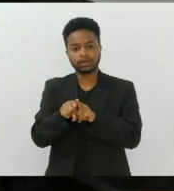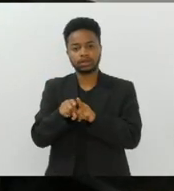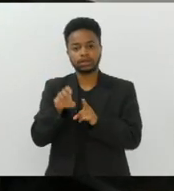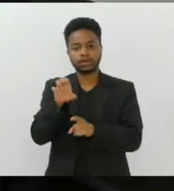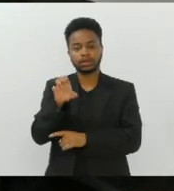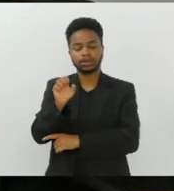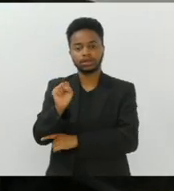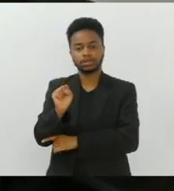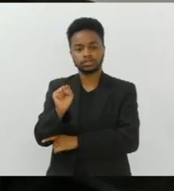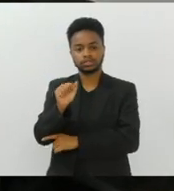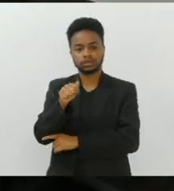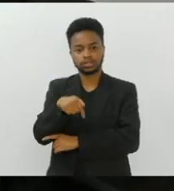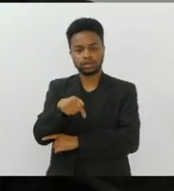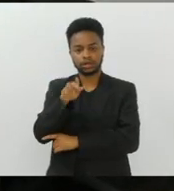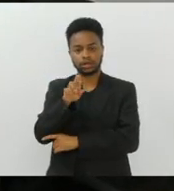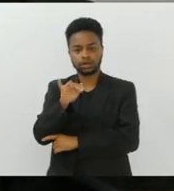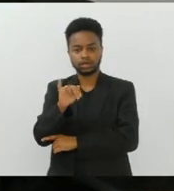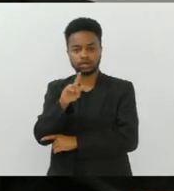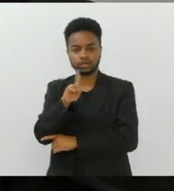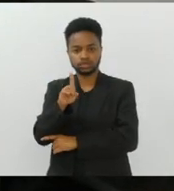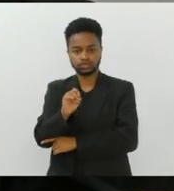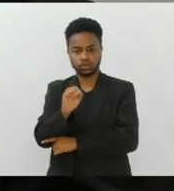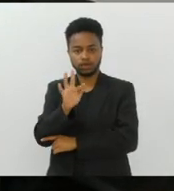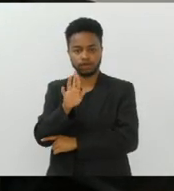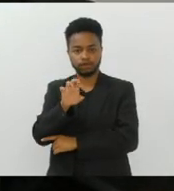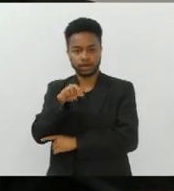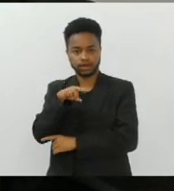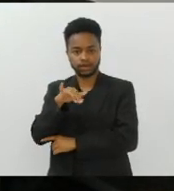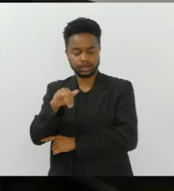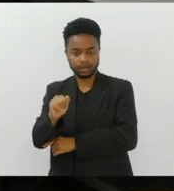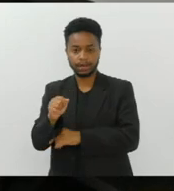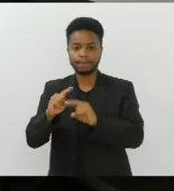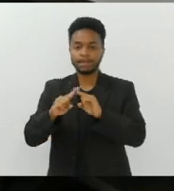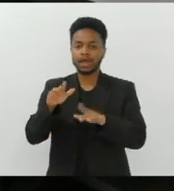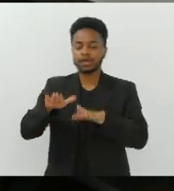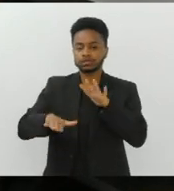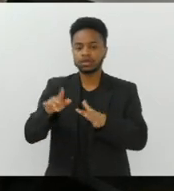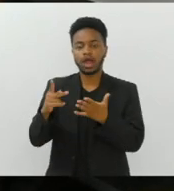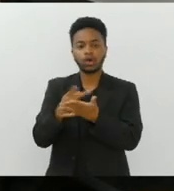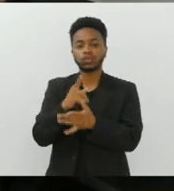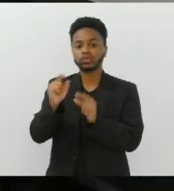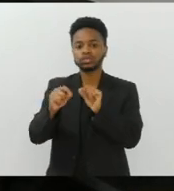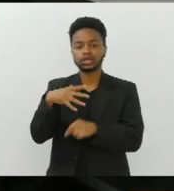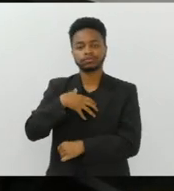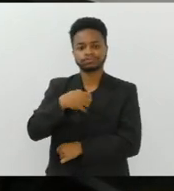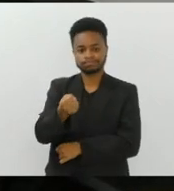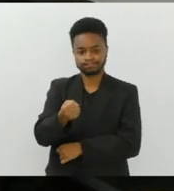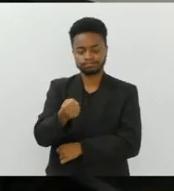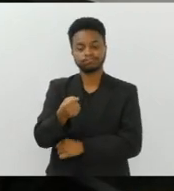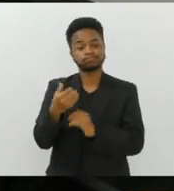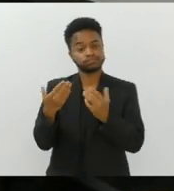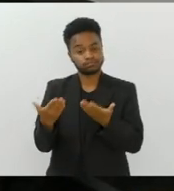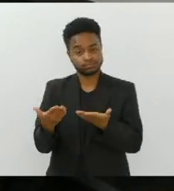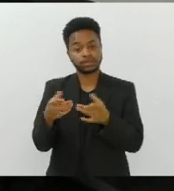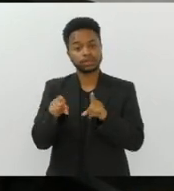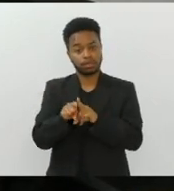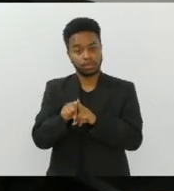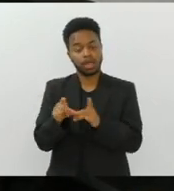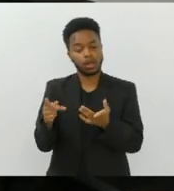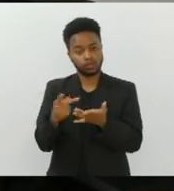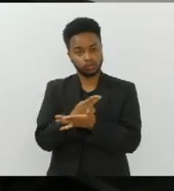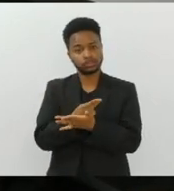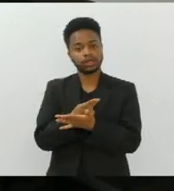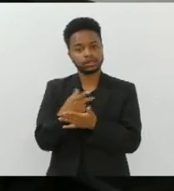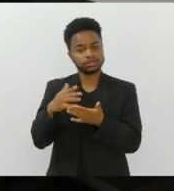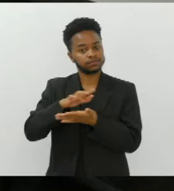Isto não é incomum. E a esquizofrenia, muitas vezes, leva a impulsos suicidas, o que também não é incomum.